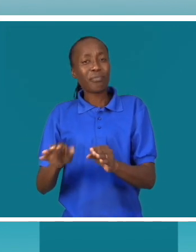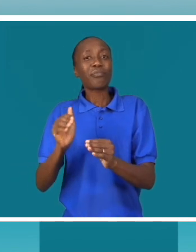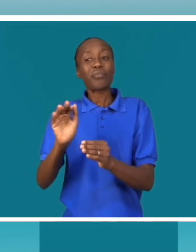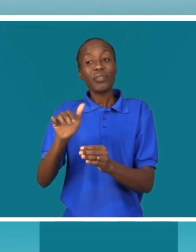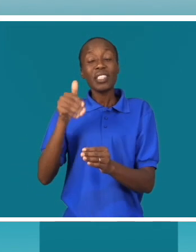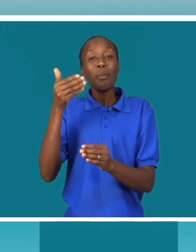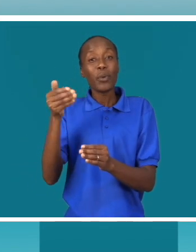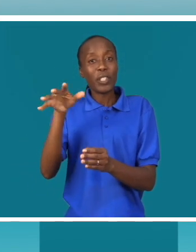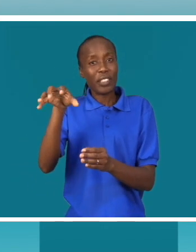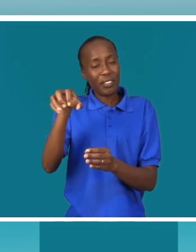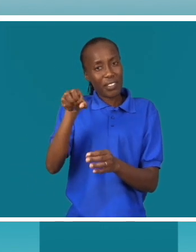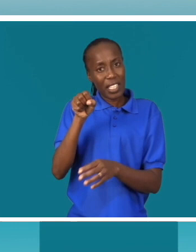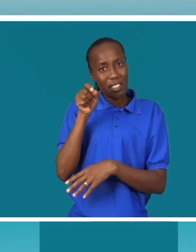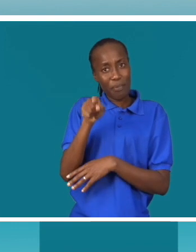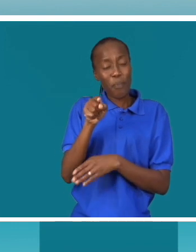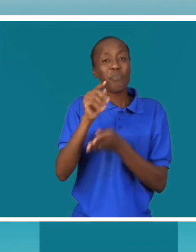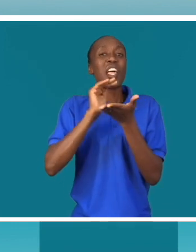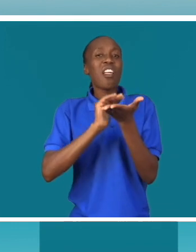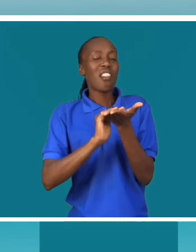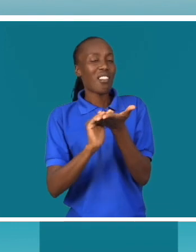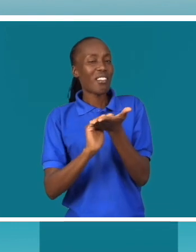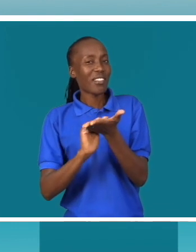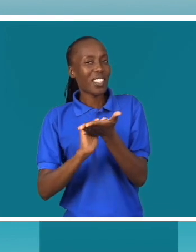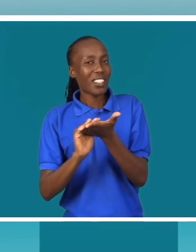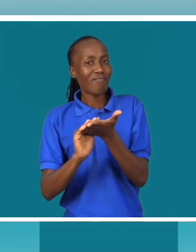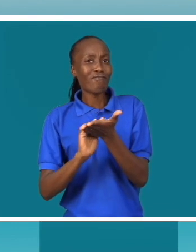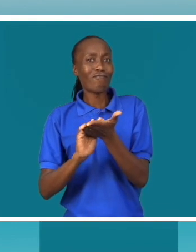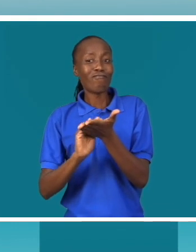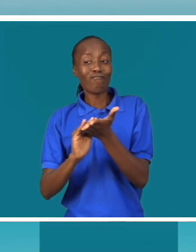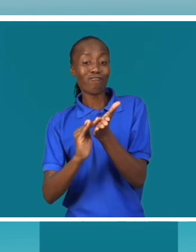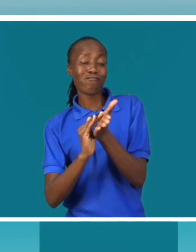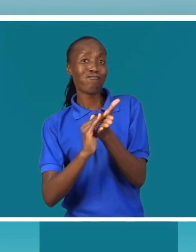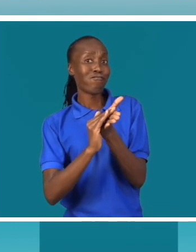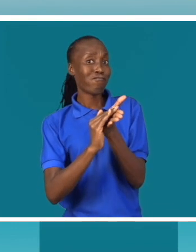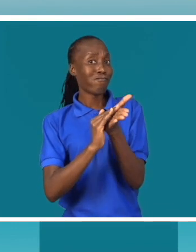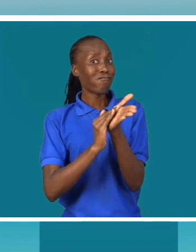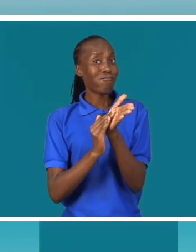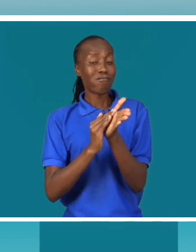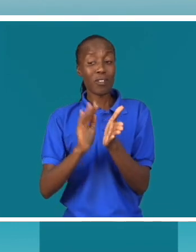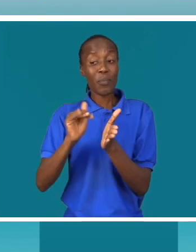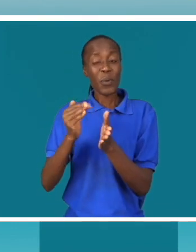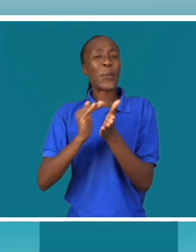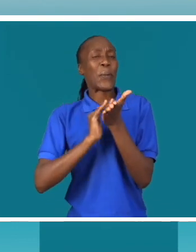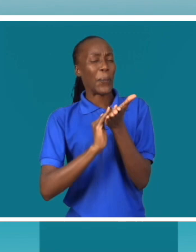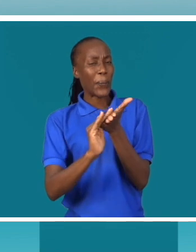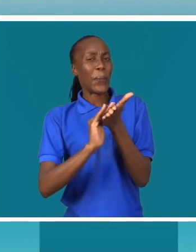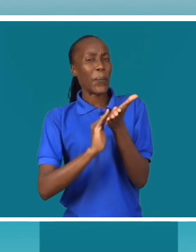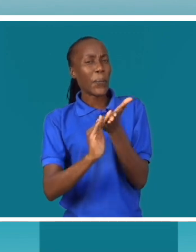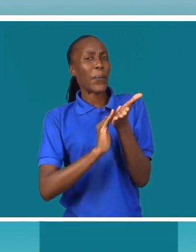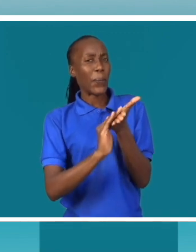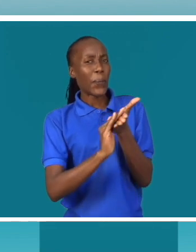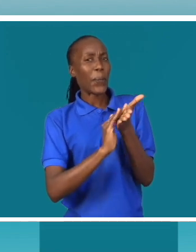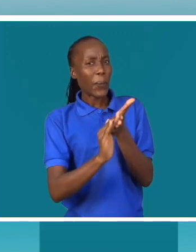A seguir, lavamos a garrafa com água e sabão. Em alguns casos, usamos areia para retirar a